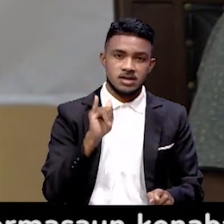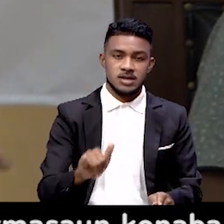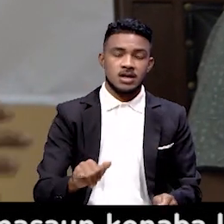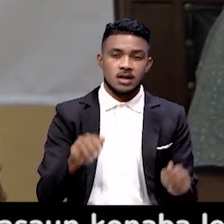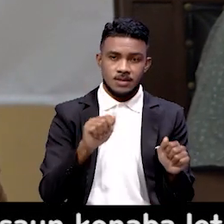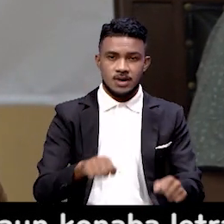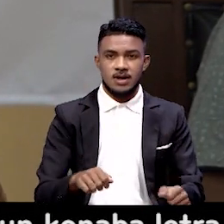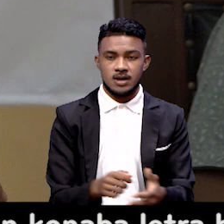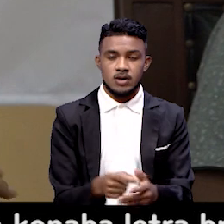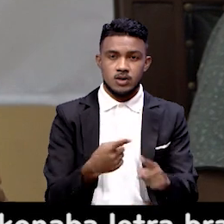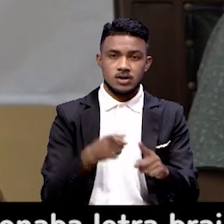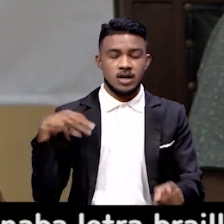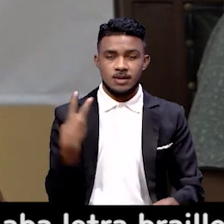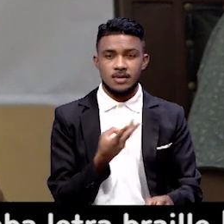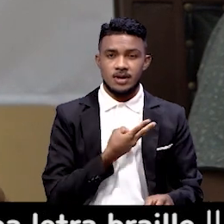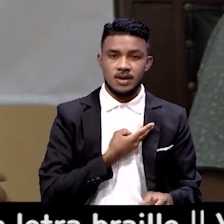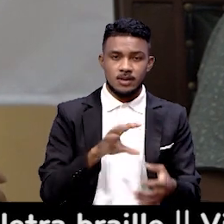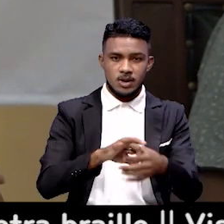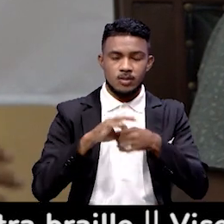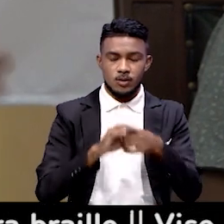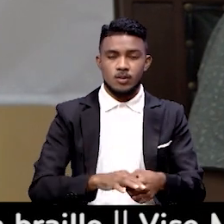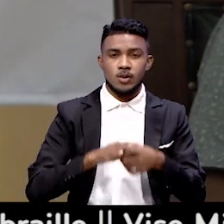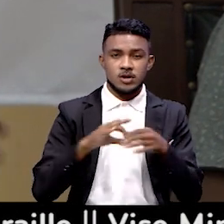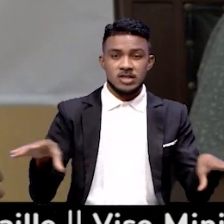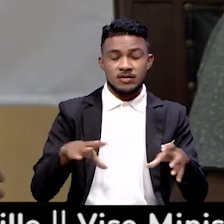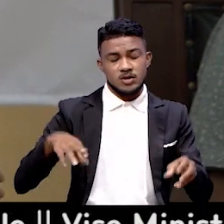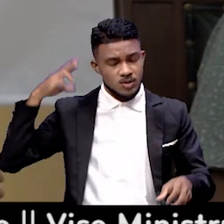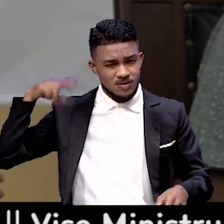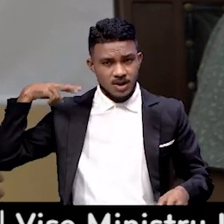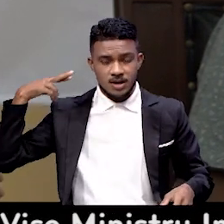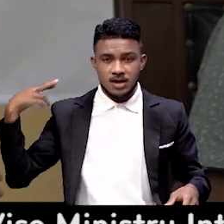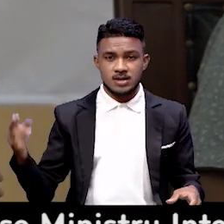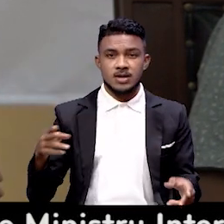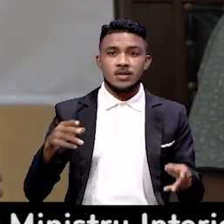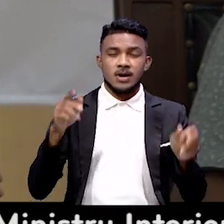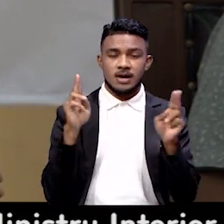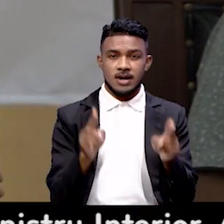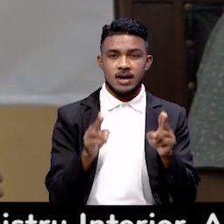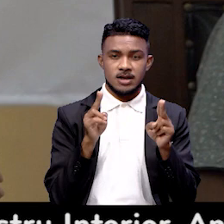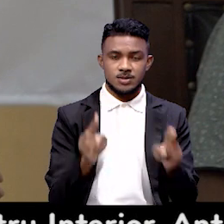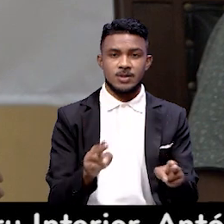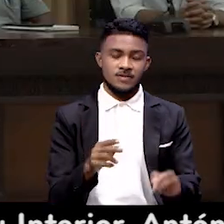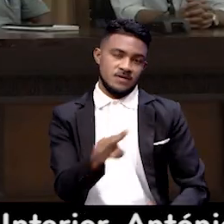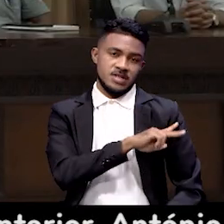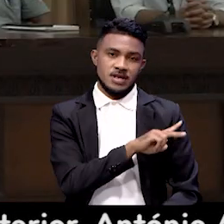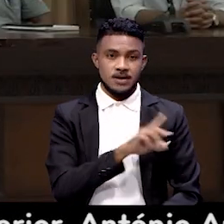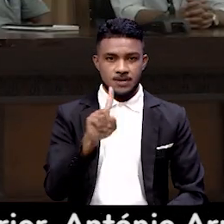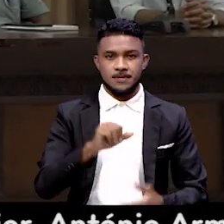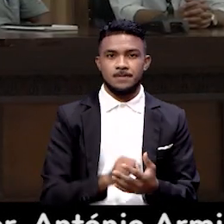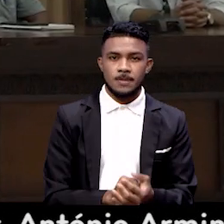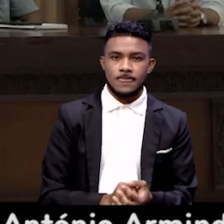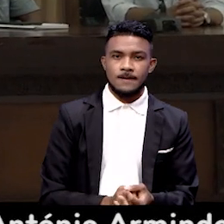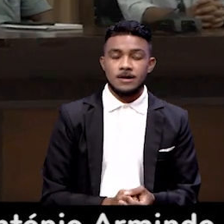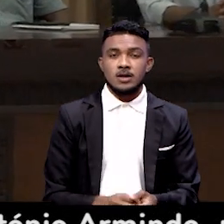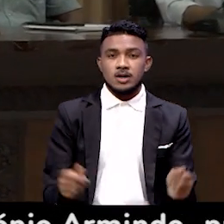tanto você a minha parte, nós temos que esforço na casa de para bele convencer a população que eu disse uma vacina de lei. Além